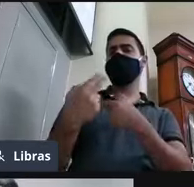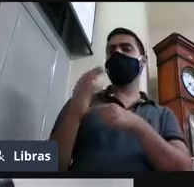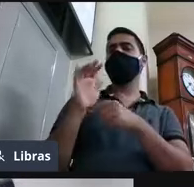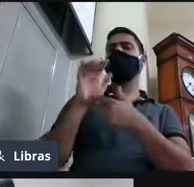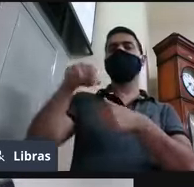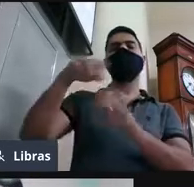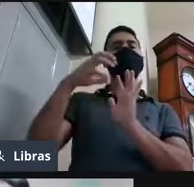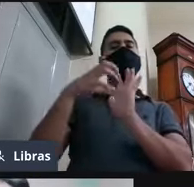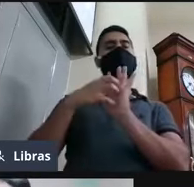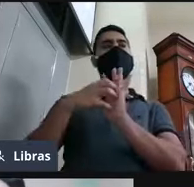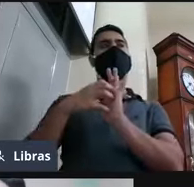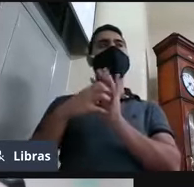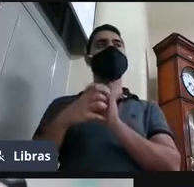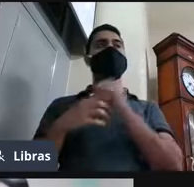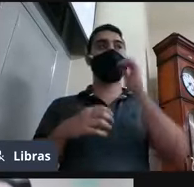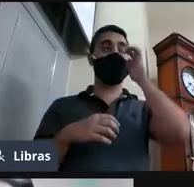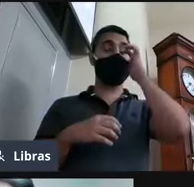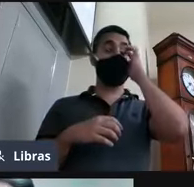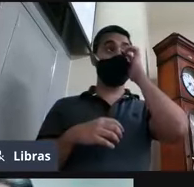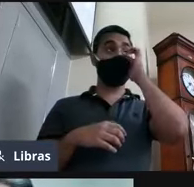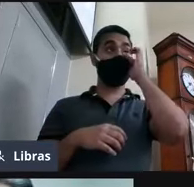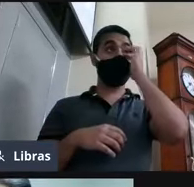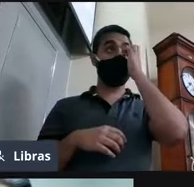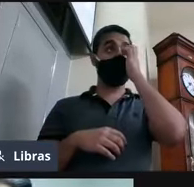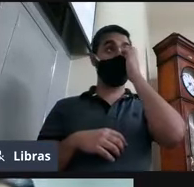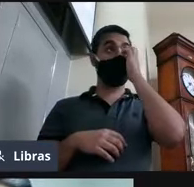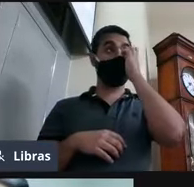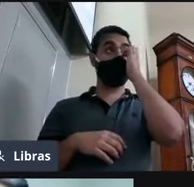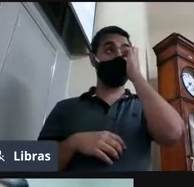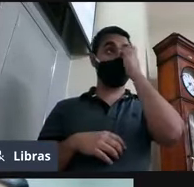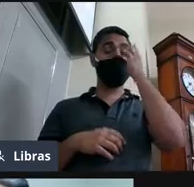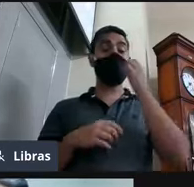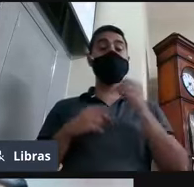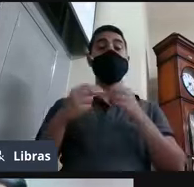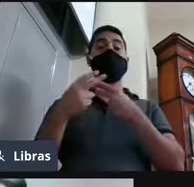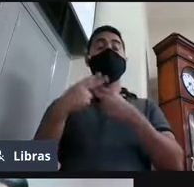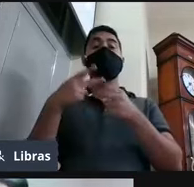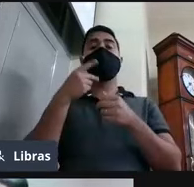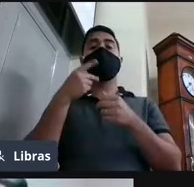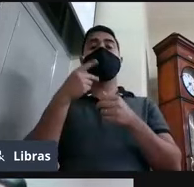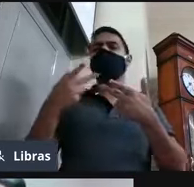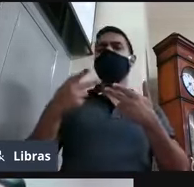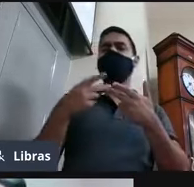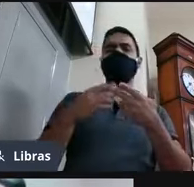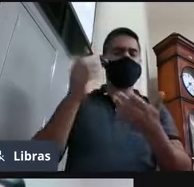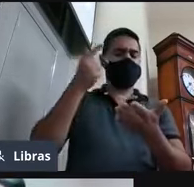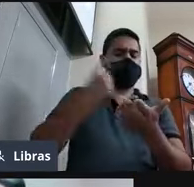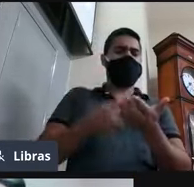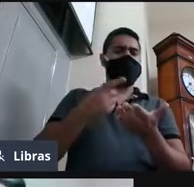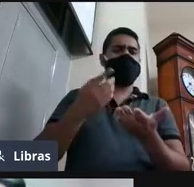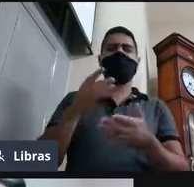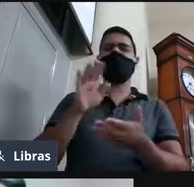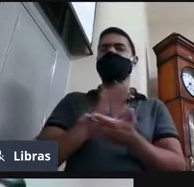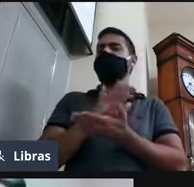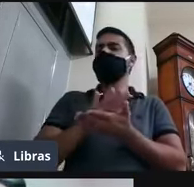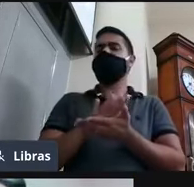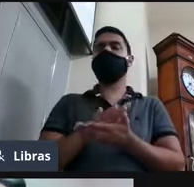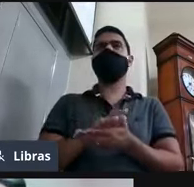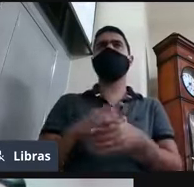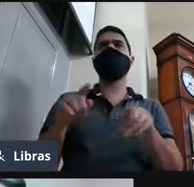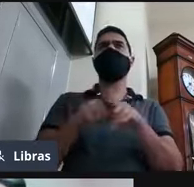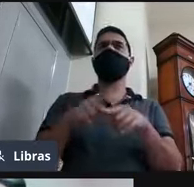na Câmara, uma defesa que fala um monte de coisa, cita um monte de coisa, mas não comprova nada. Assim como as 2